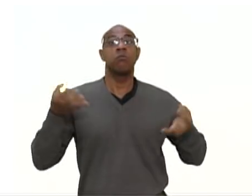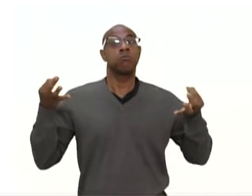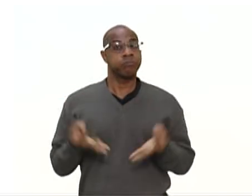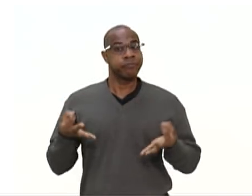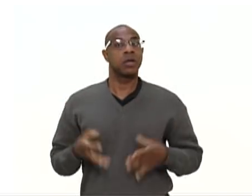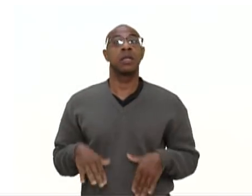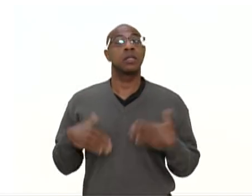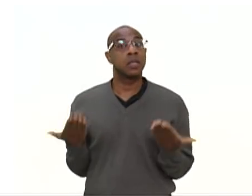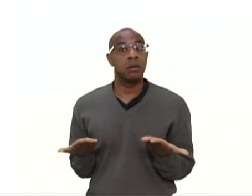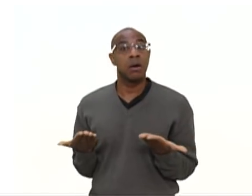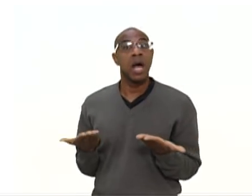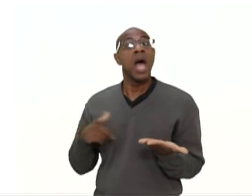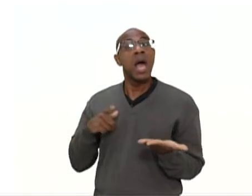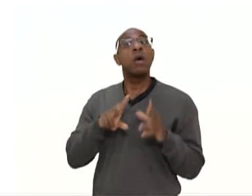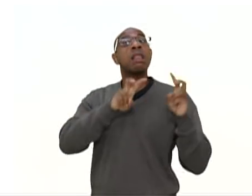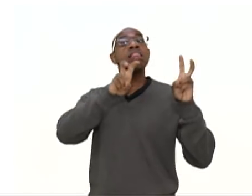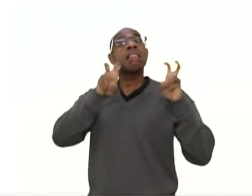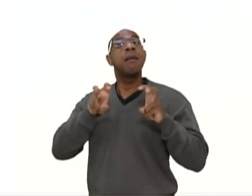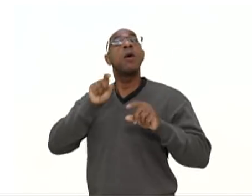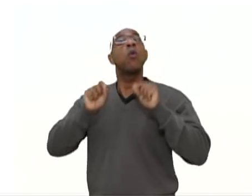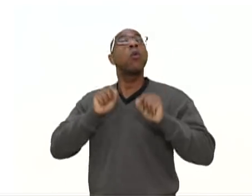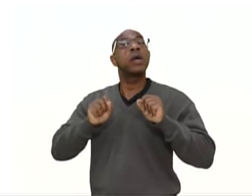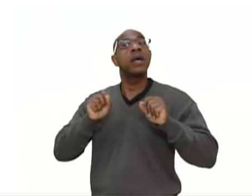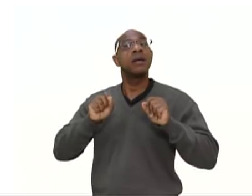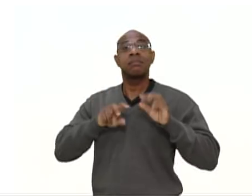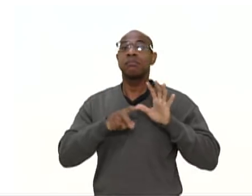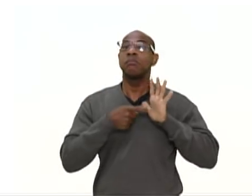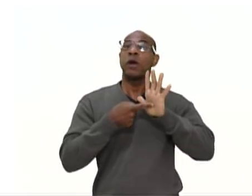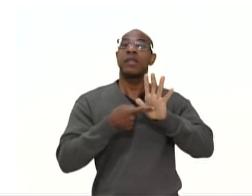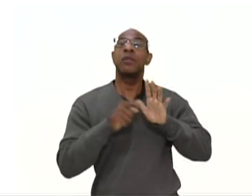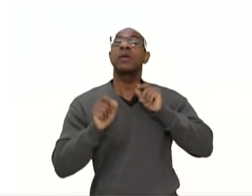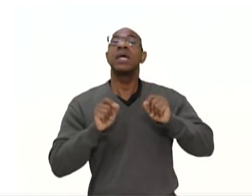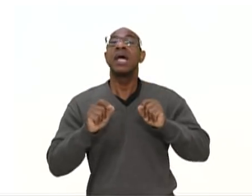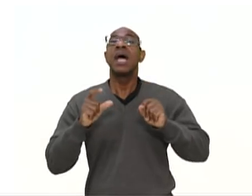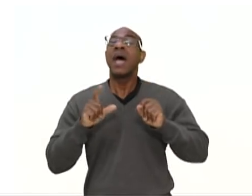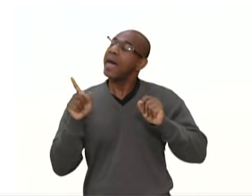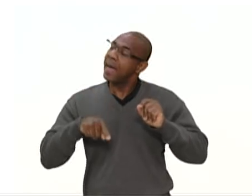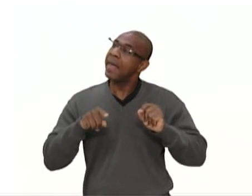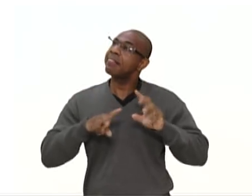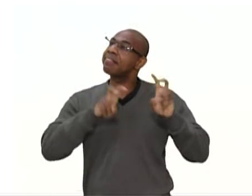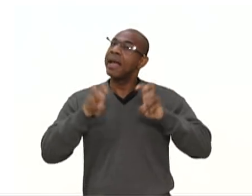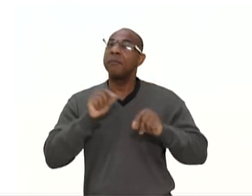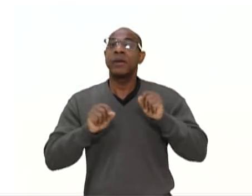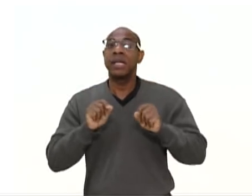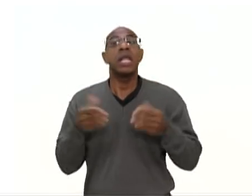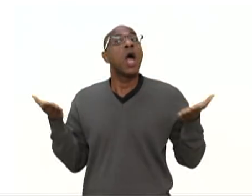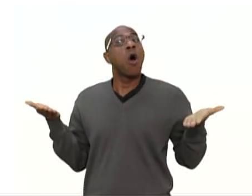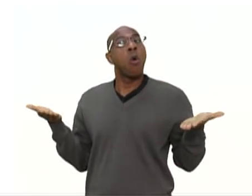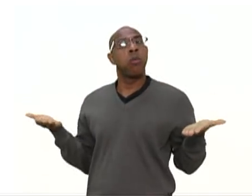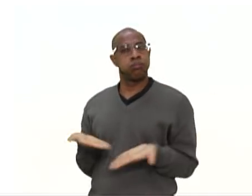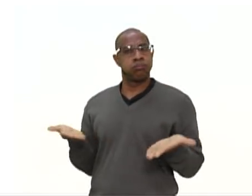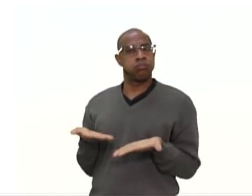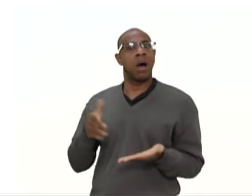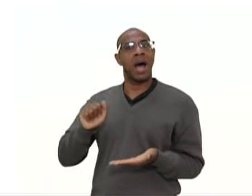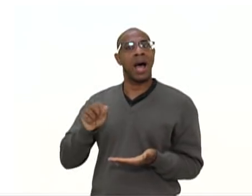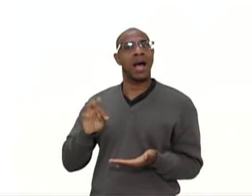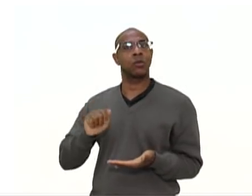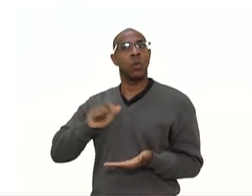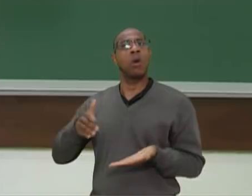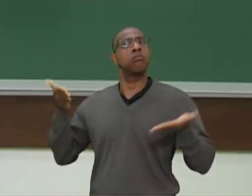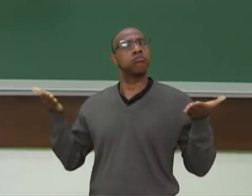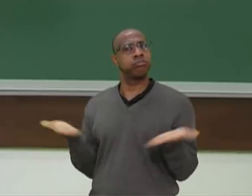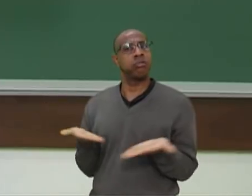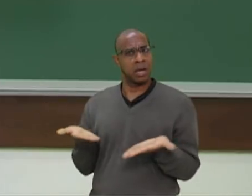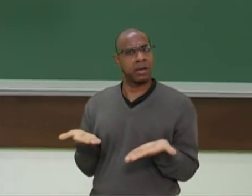E eles são os temas que são abordados são temas da atualidade, que estão,